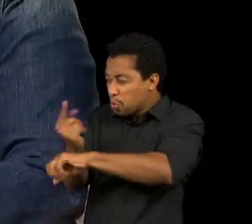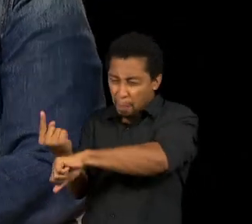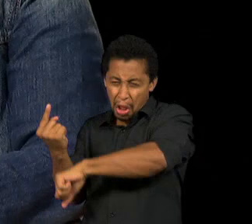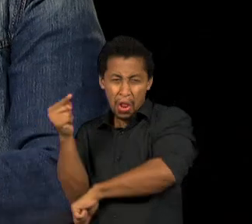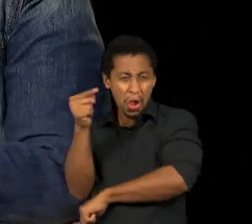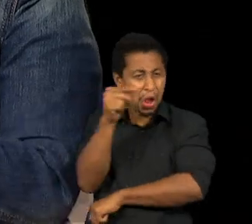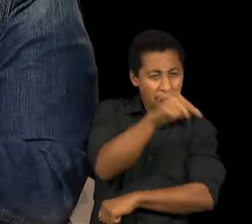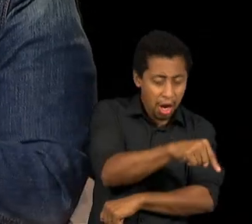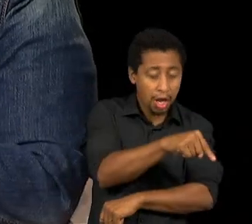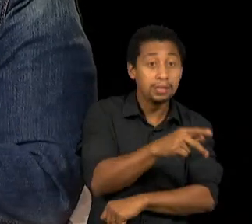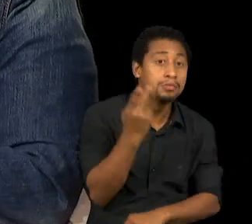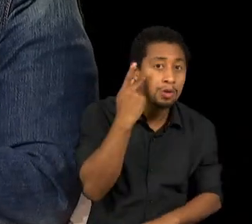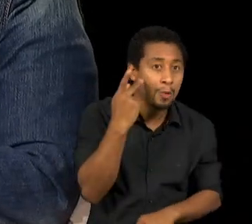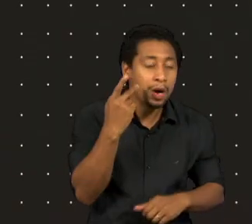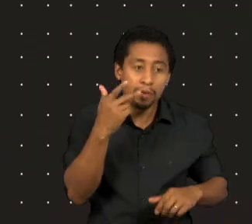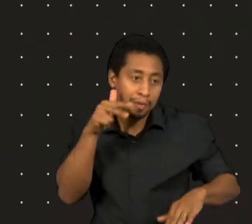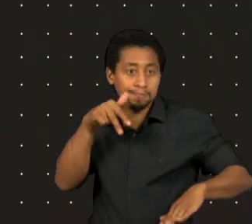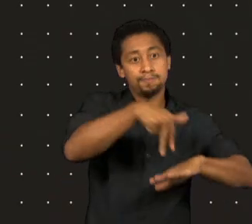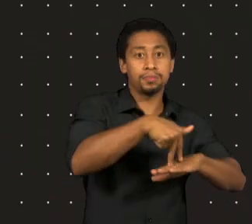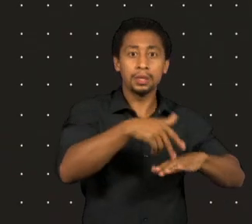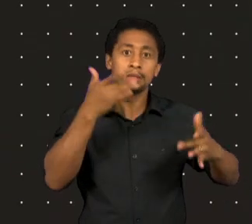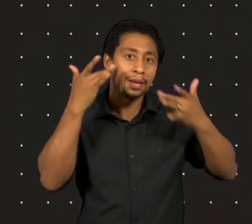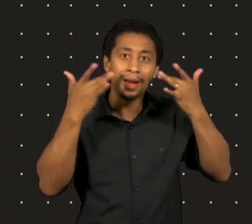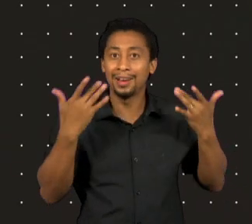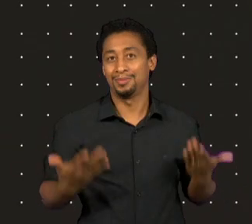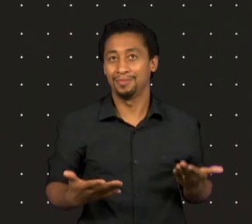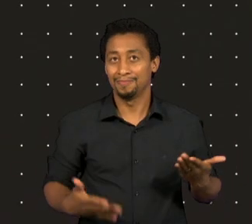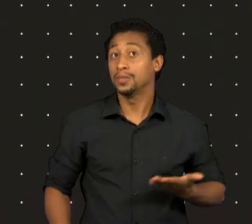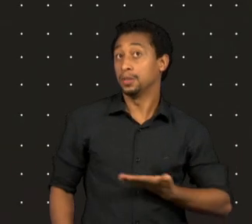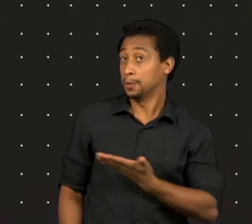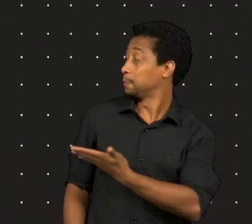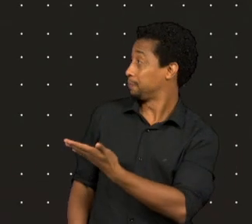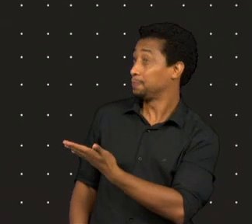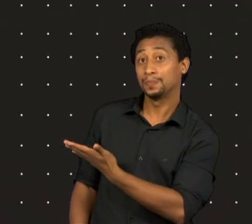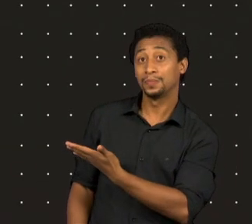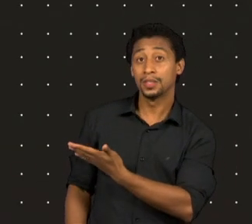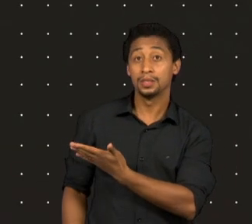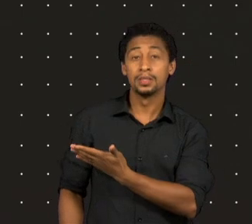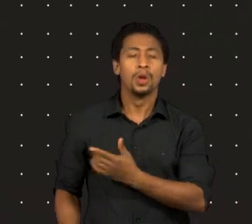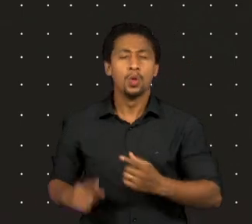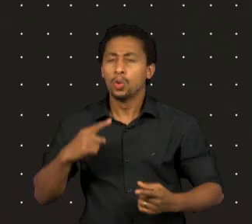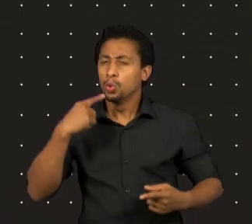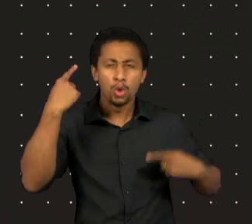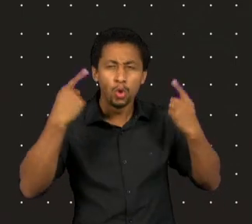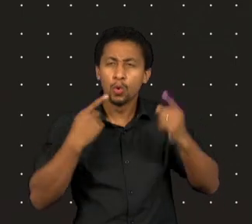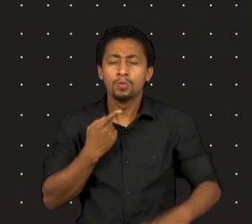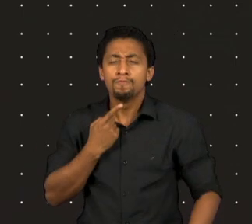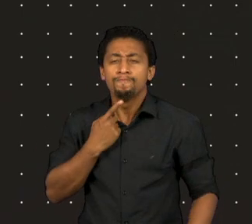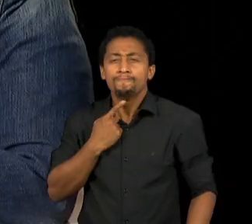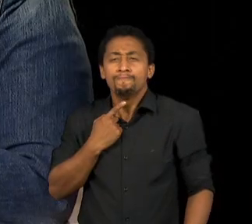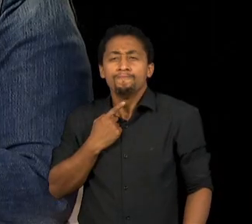com Humberto Magnani, Louco Circo do Desejo, e eu fazia no Rio